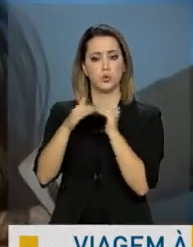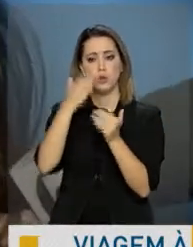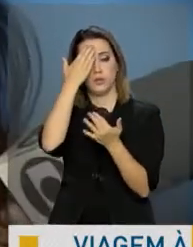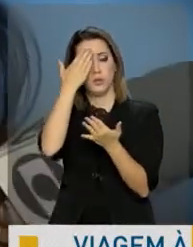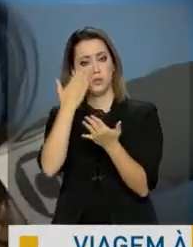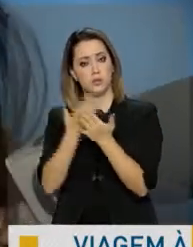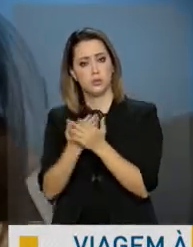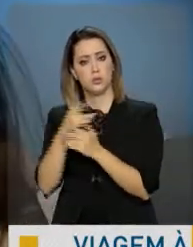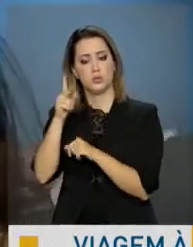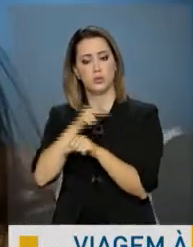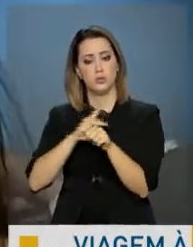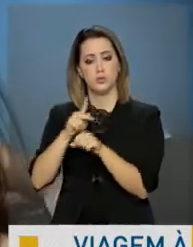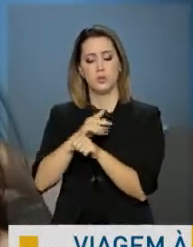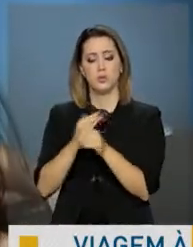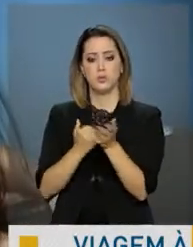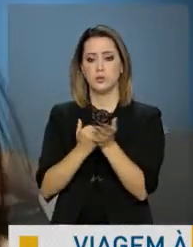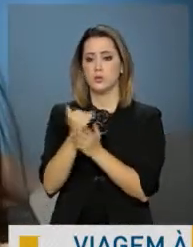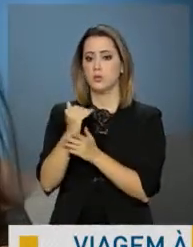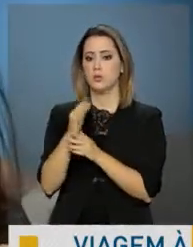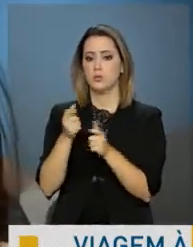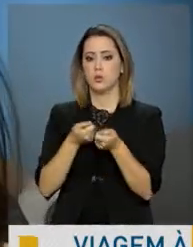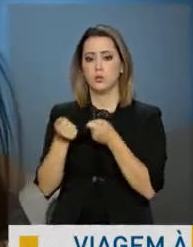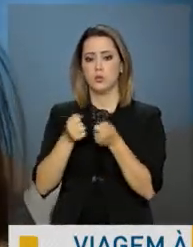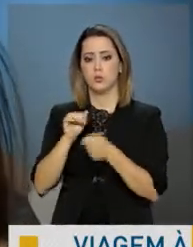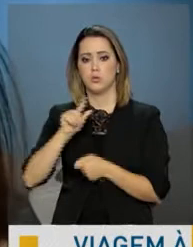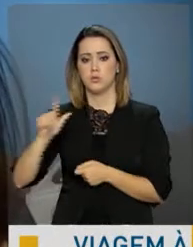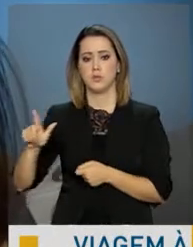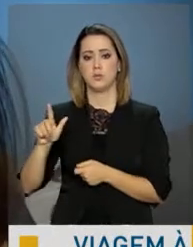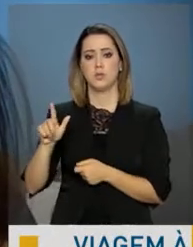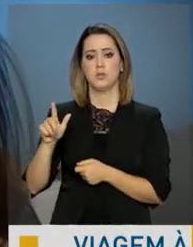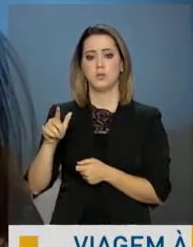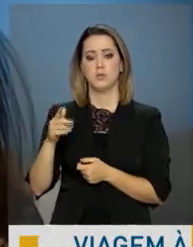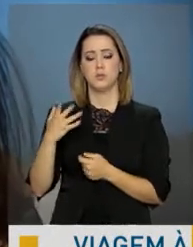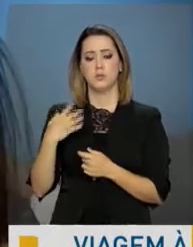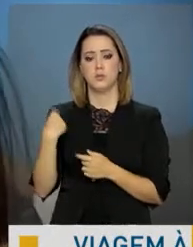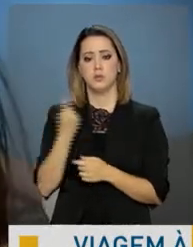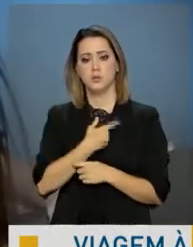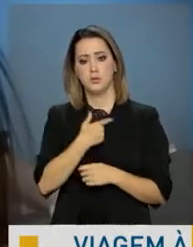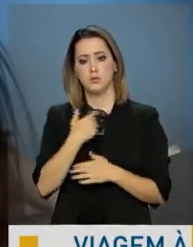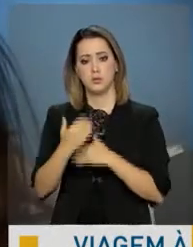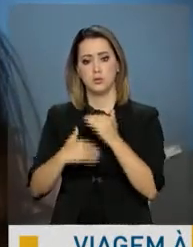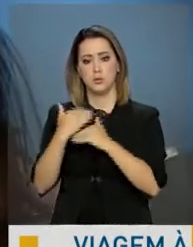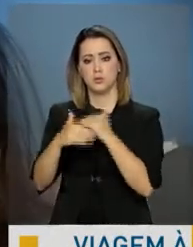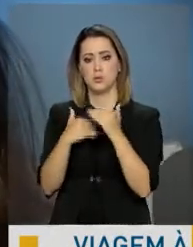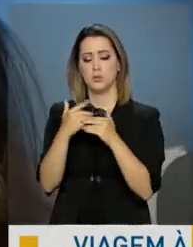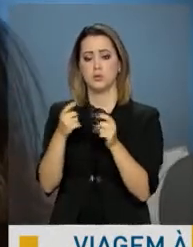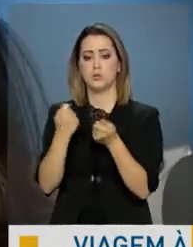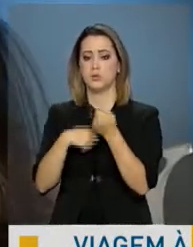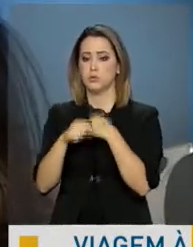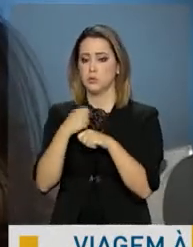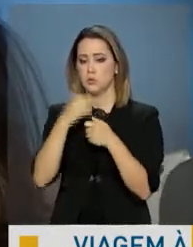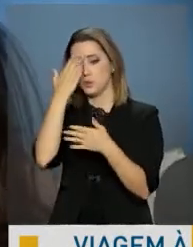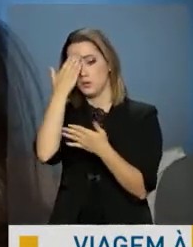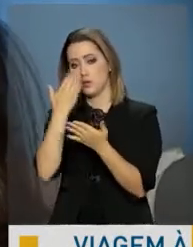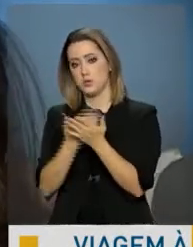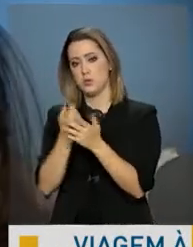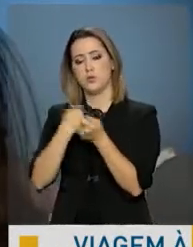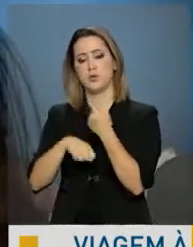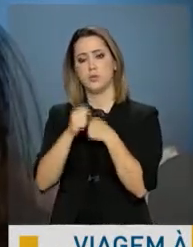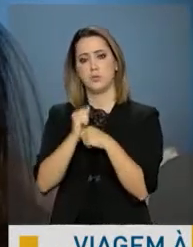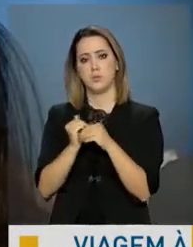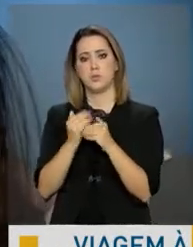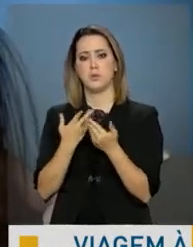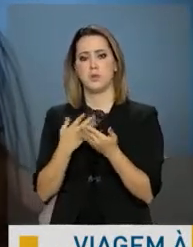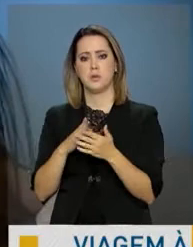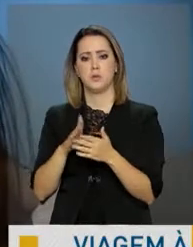confiança, vai manter o nível de confiança no ajuste fiscal, vai manter o nível de confiança na economia. As primeiras reações